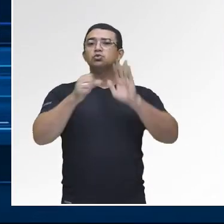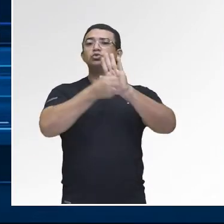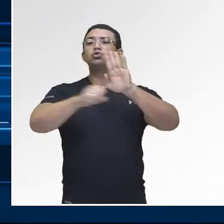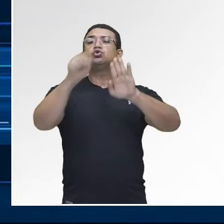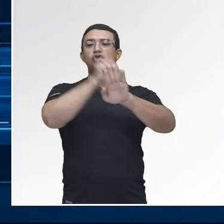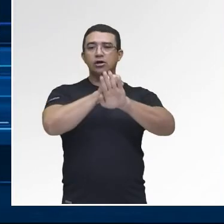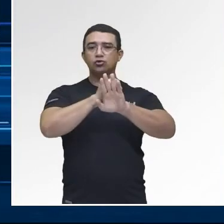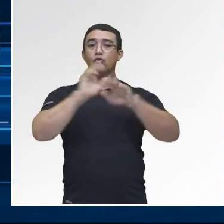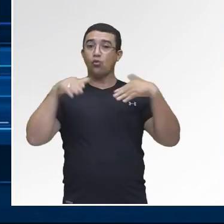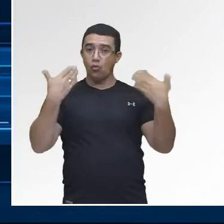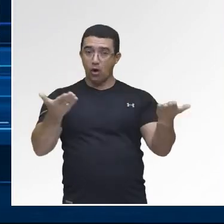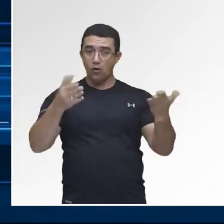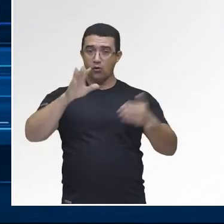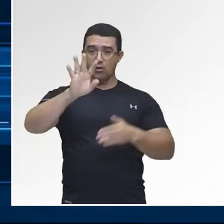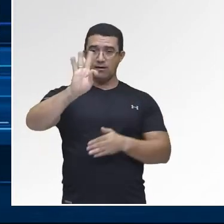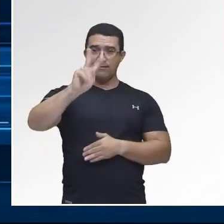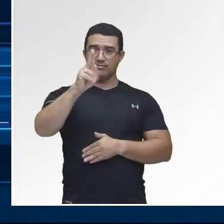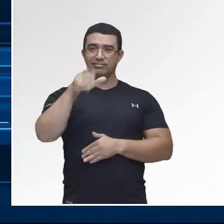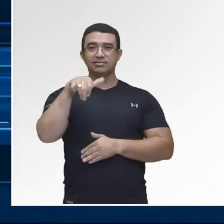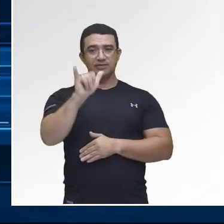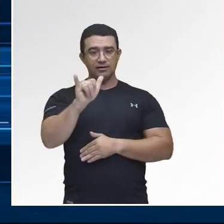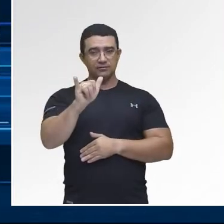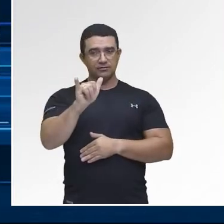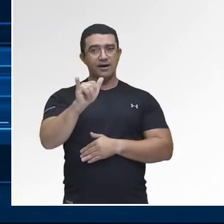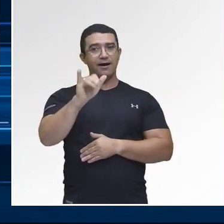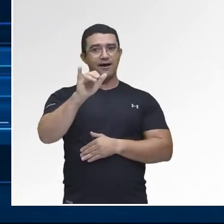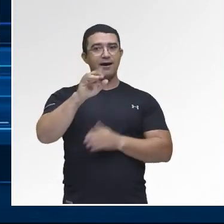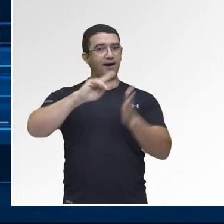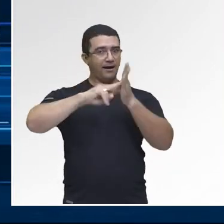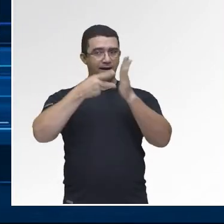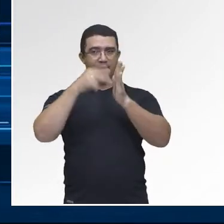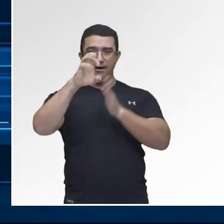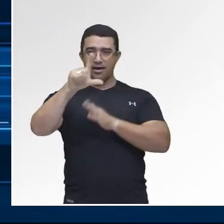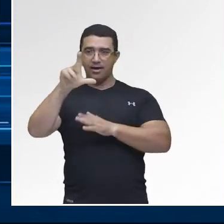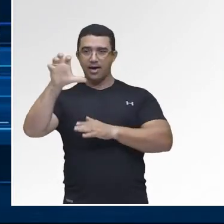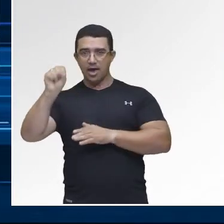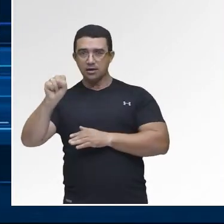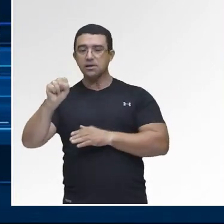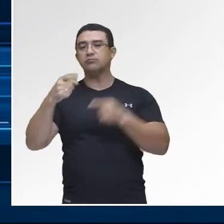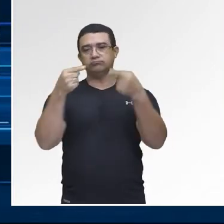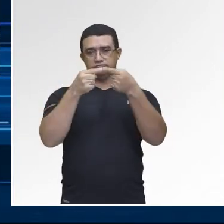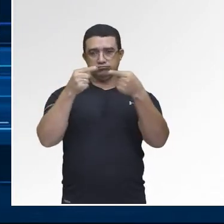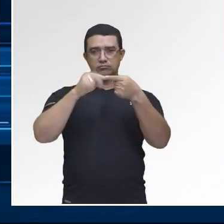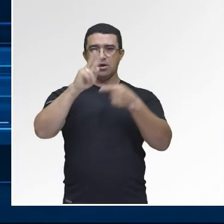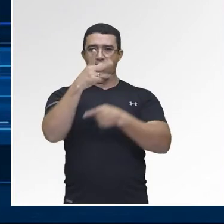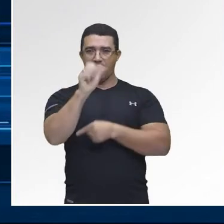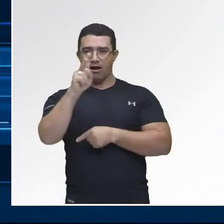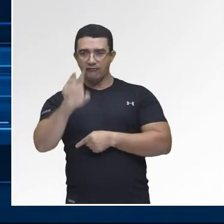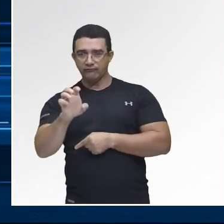eles. Não é terceira pessoa do singular, não é ele, não é ela. Então, portanto, have. Como se trata de uma frase